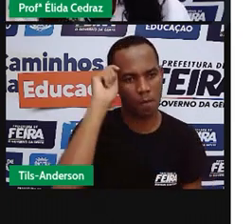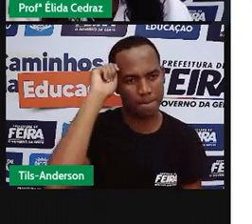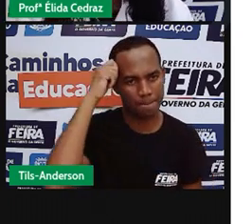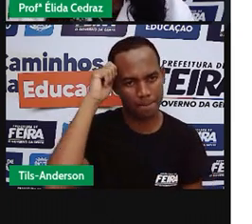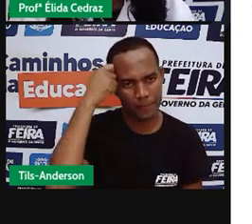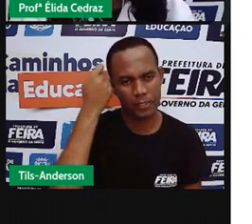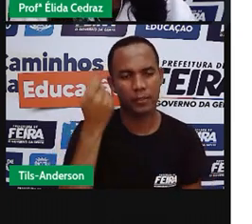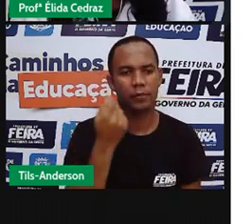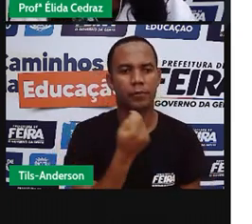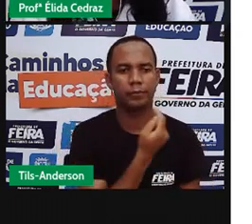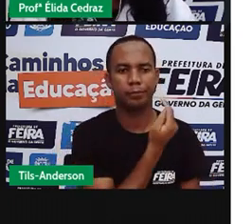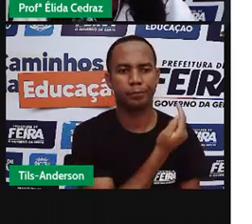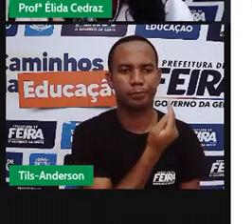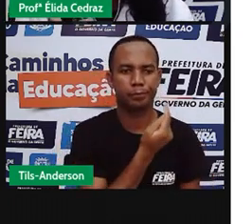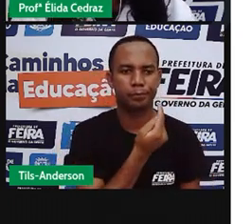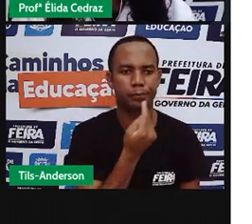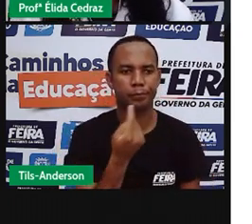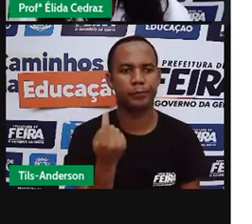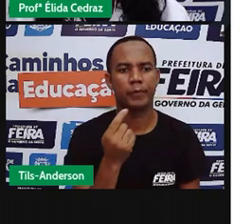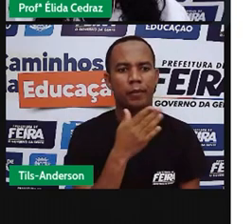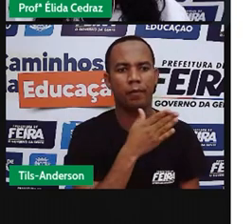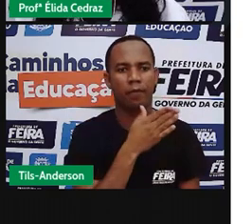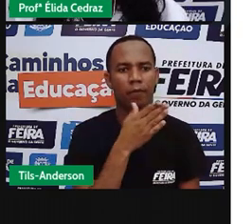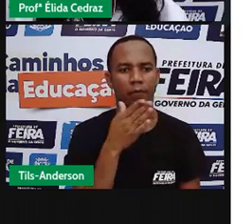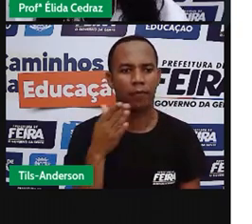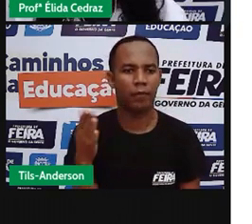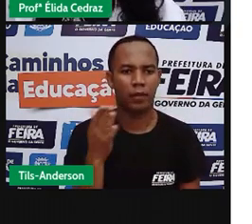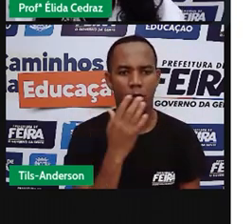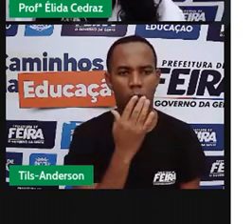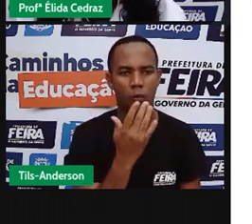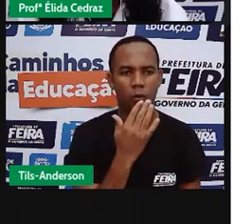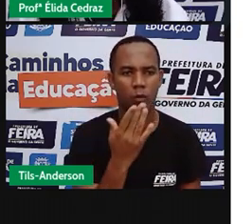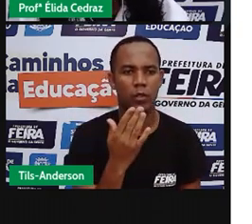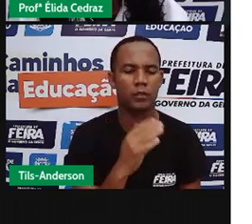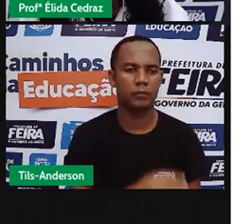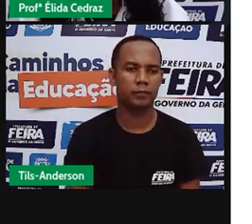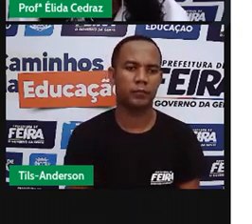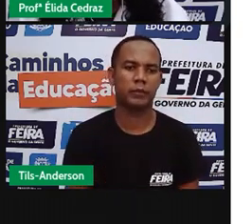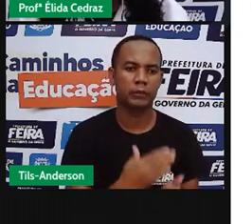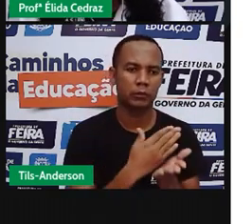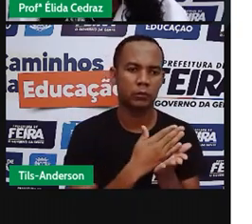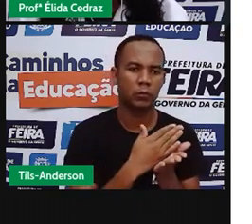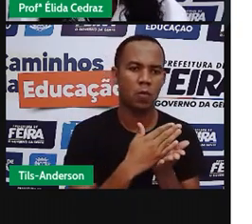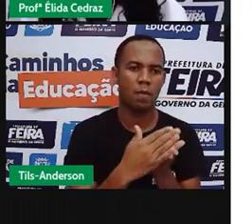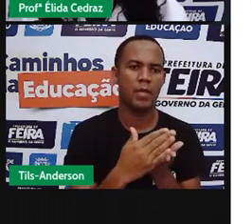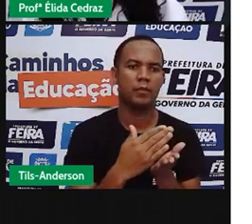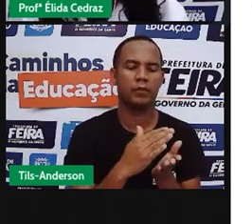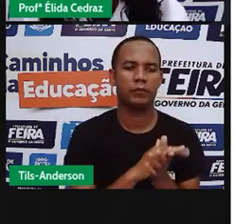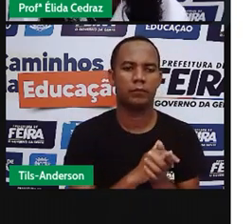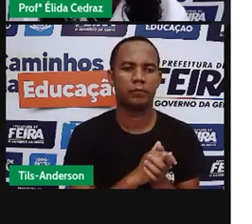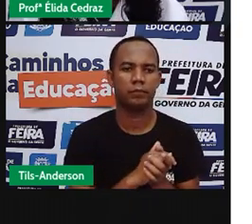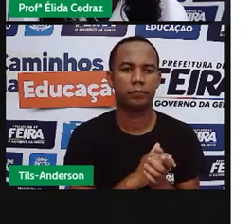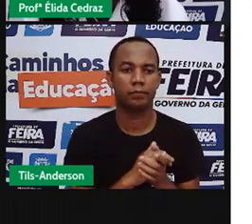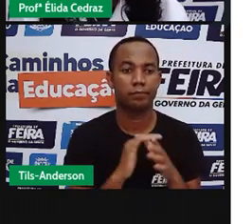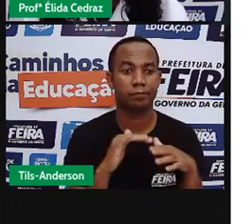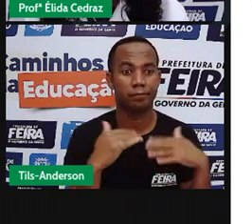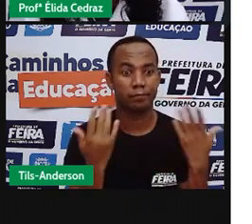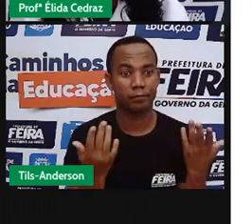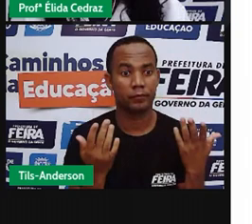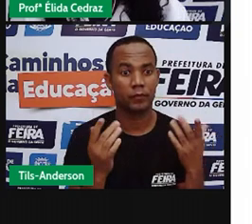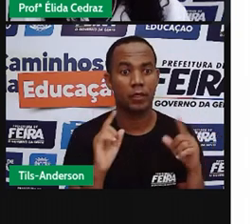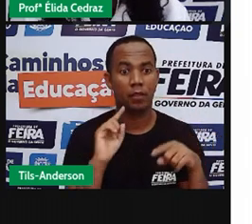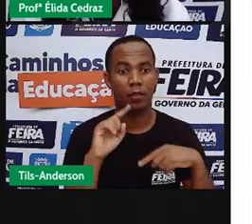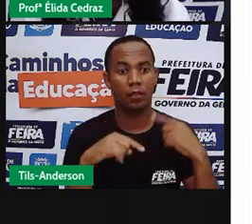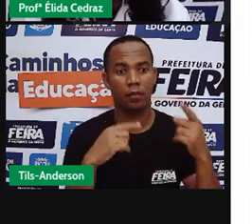branco, nós vamos preencher com as cores iniciais da sequência. Então, depois do